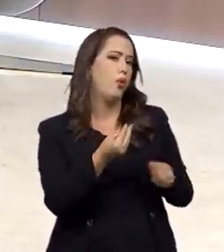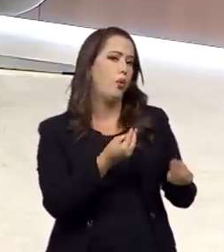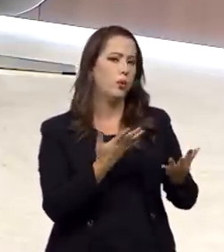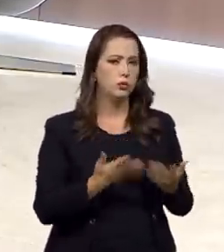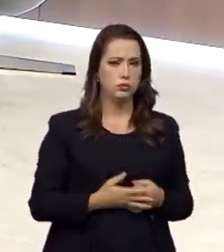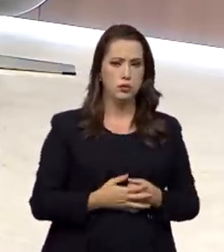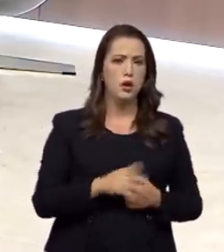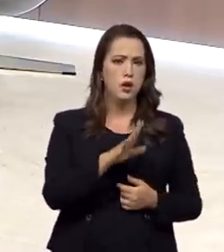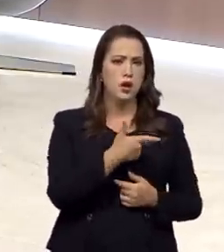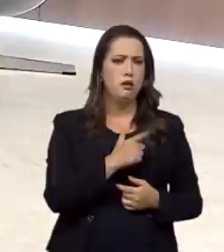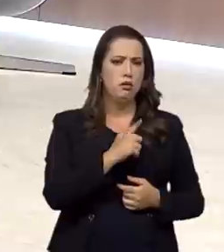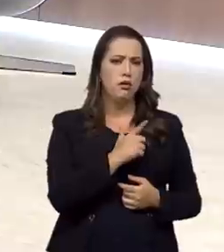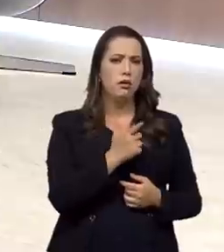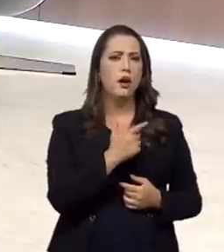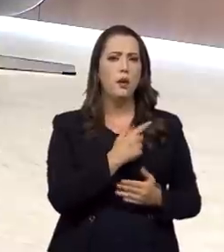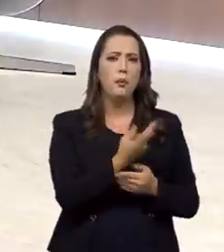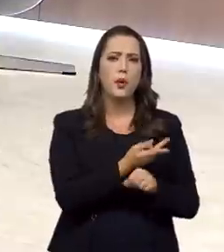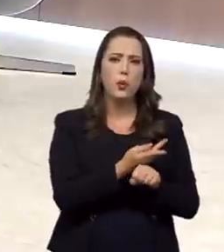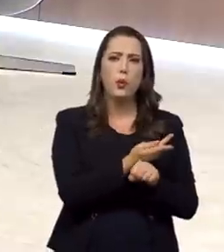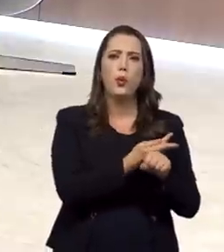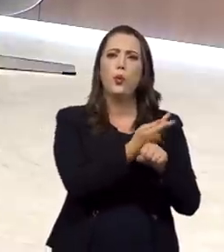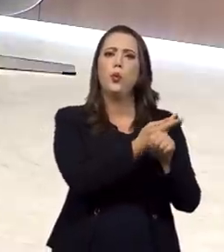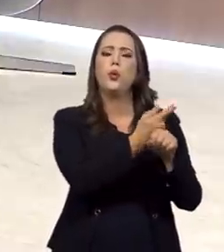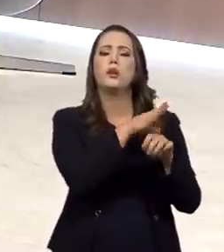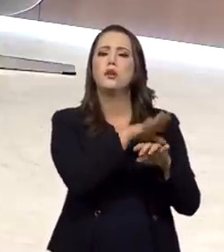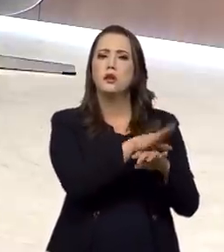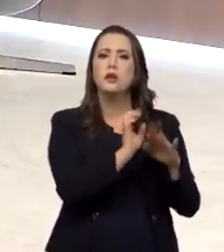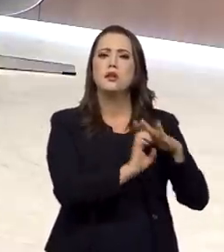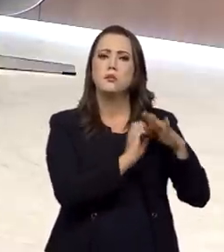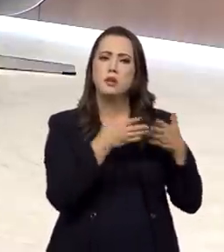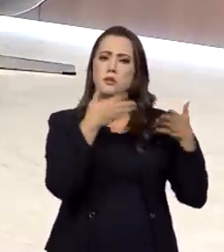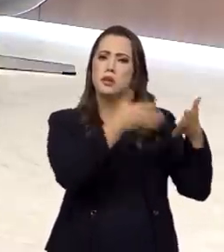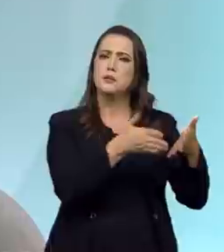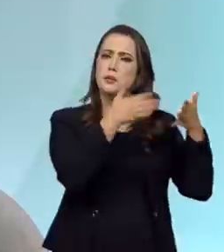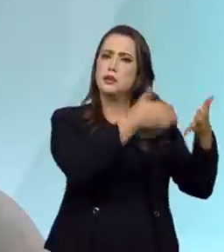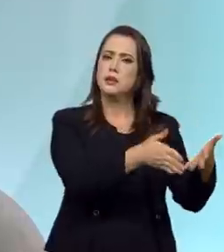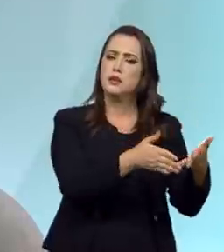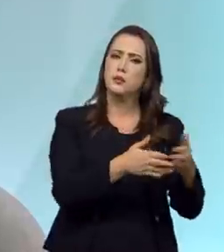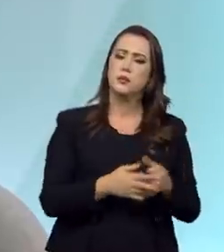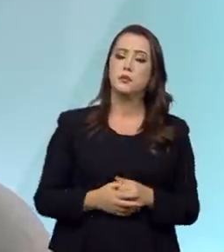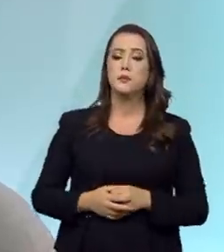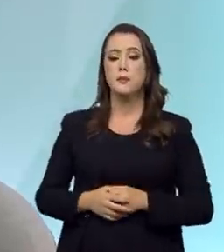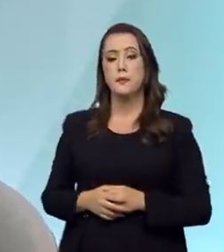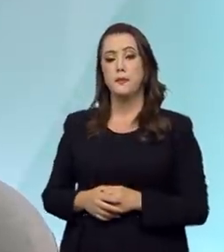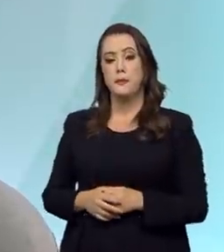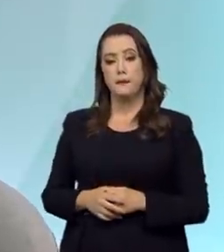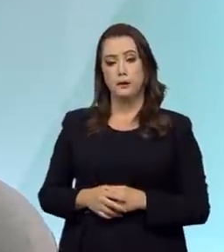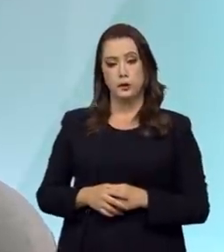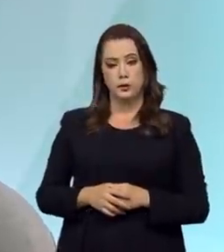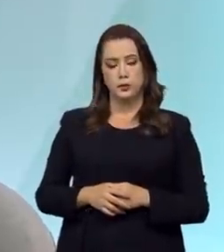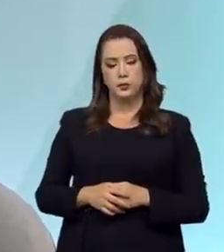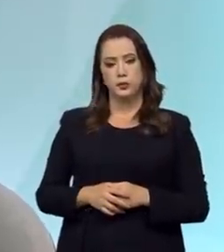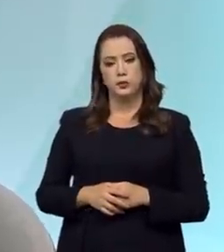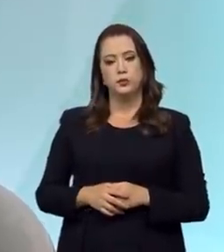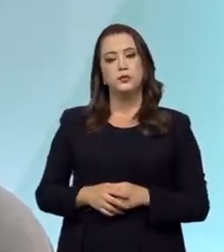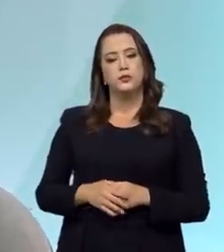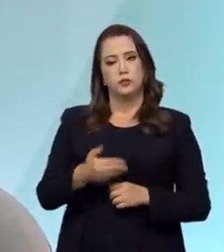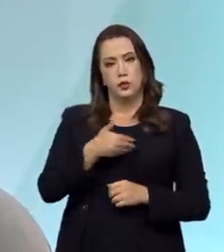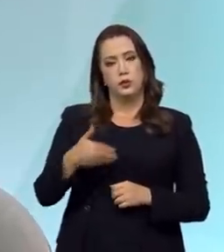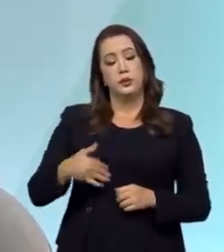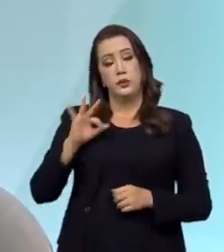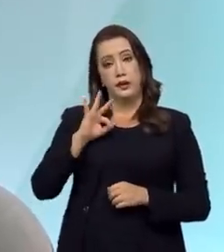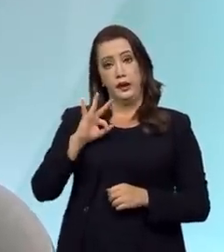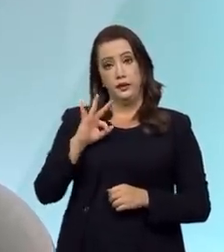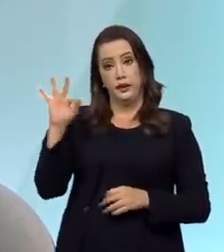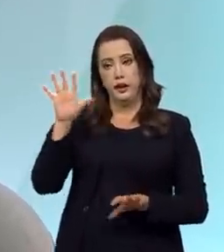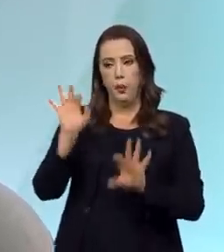está aquecido ele tá pujante as empresas estão participando com o movimento que o governo federal fez